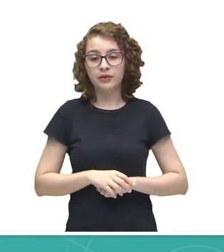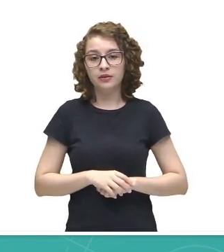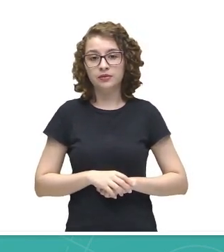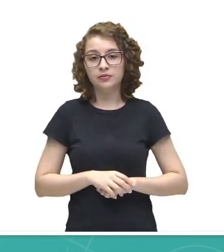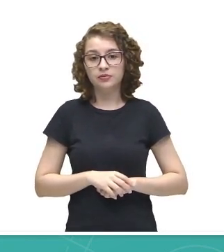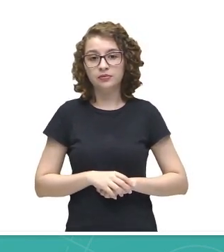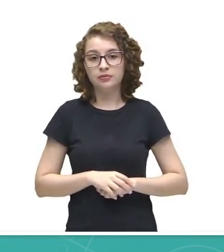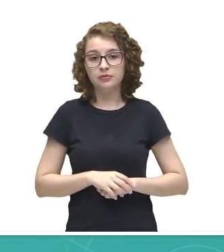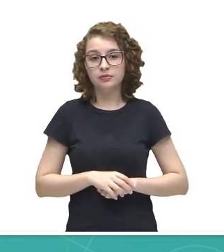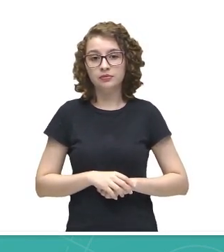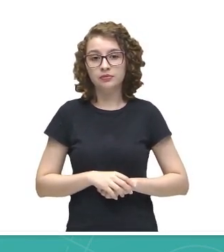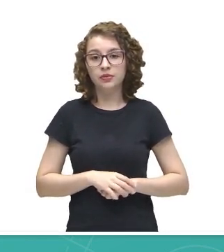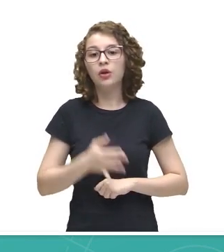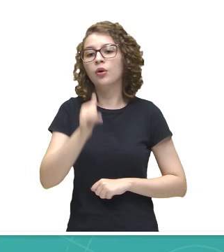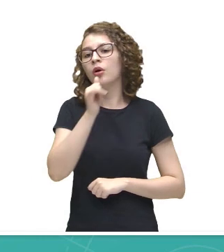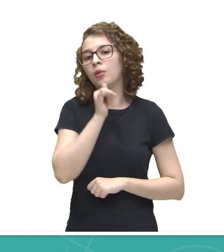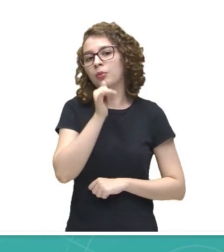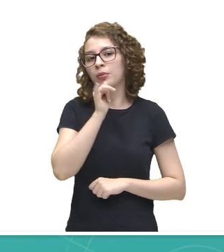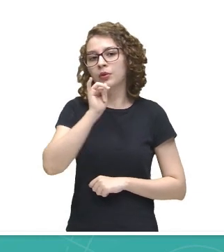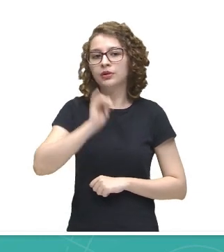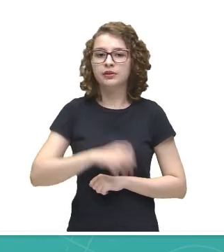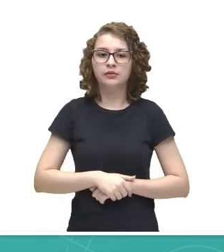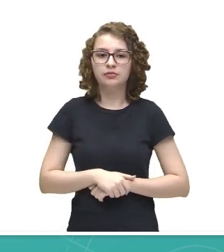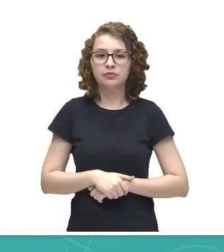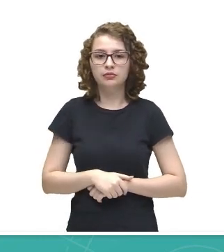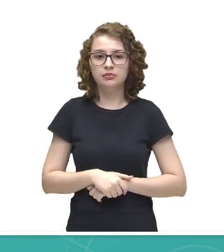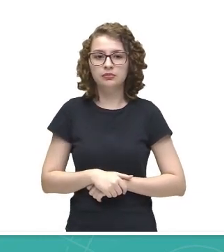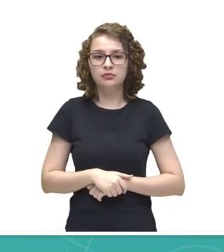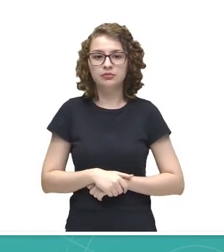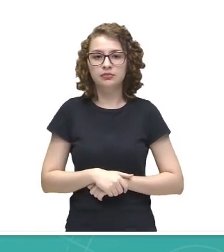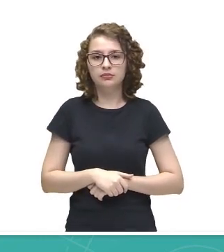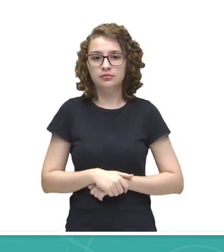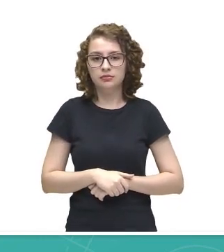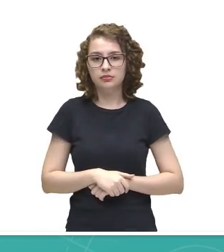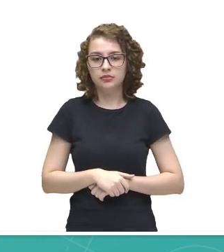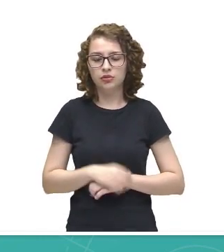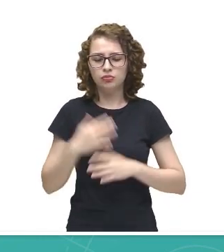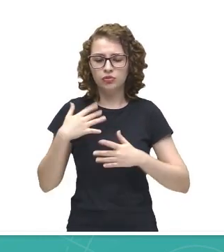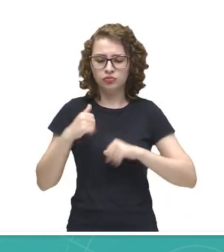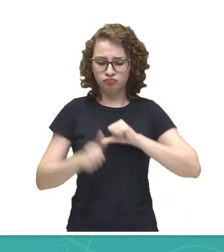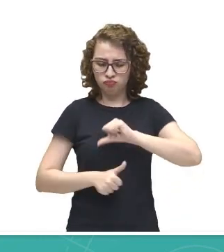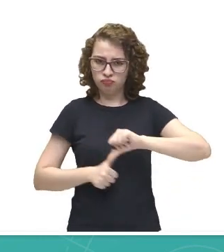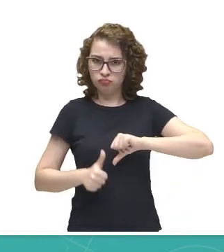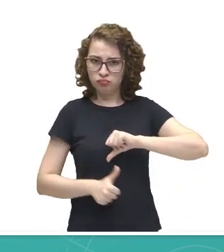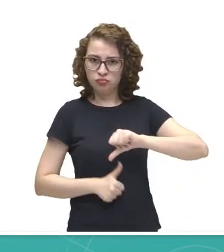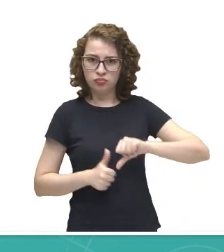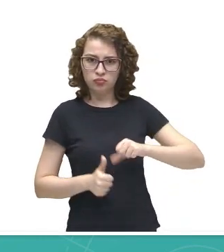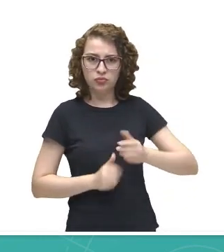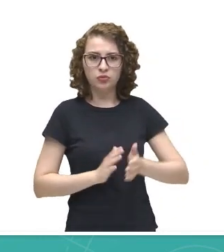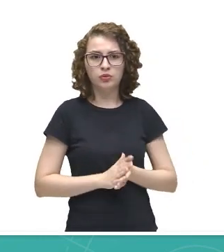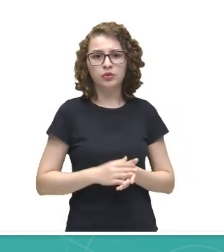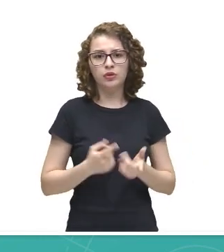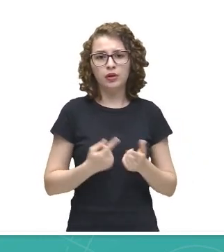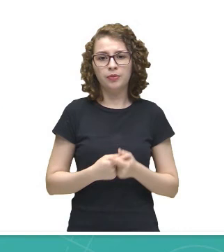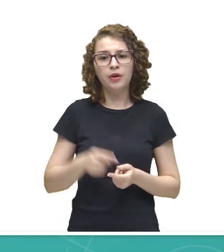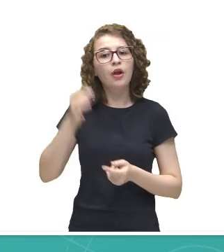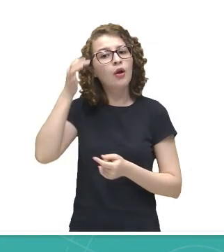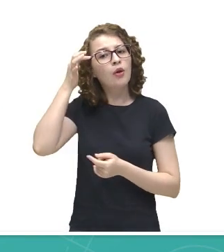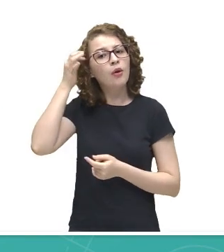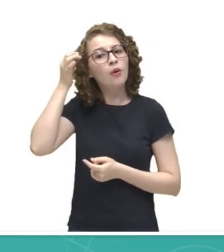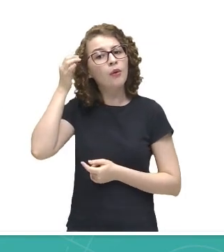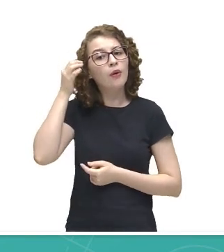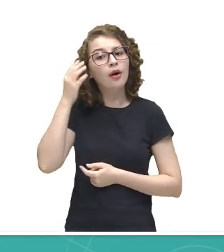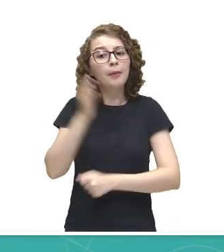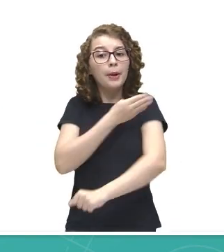vamos lá. Entre os exemplos dessa senescência, de tudo isso que acontece no processo, nós temos aí o aparecimento dos cabelos brancos,